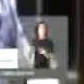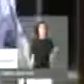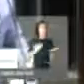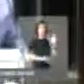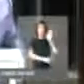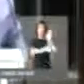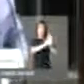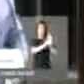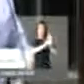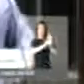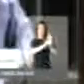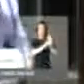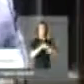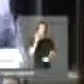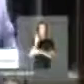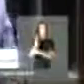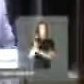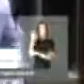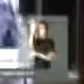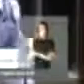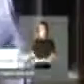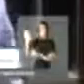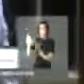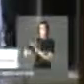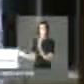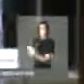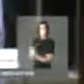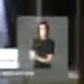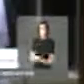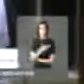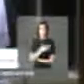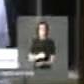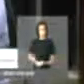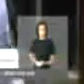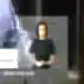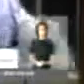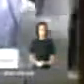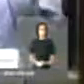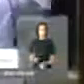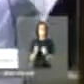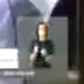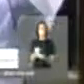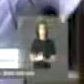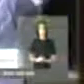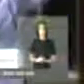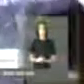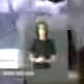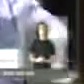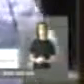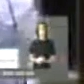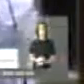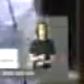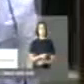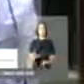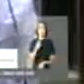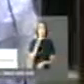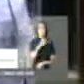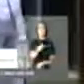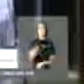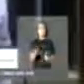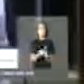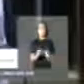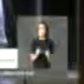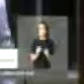para proteger quem pegou o dinheiro roubado do povo. E há uma coisa que ninguém pode questionar: